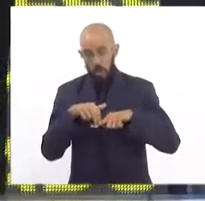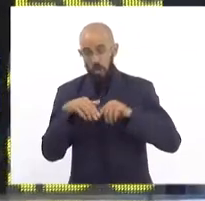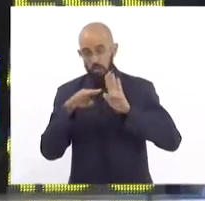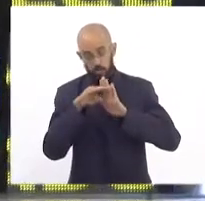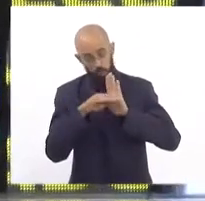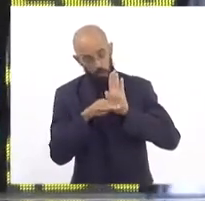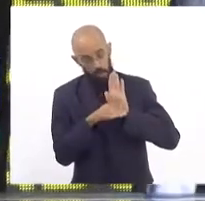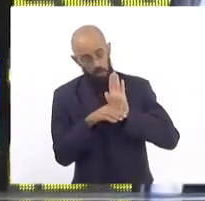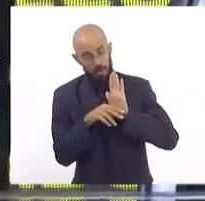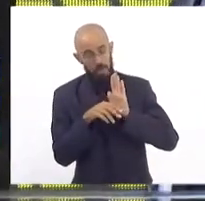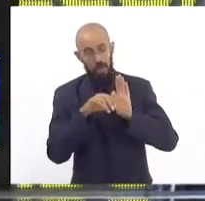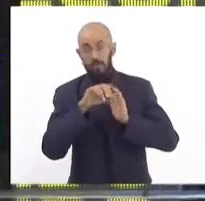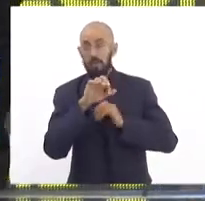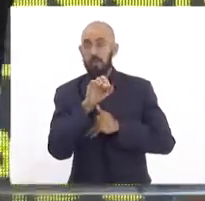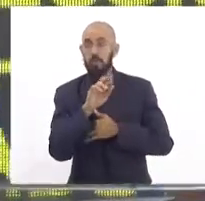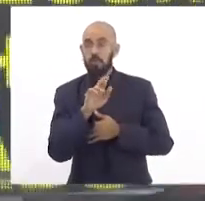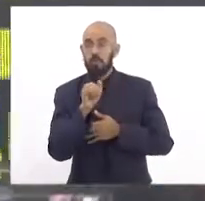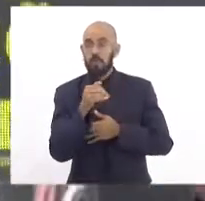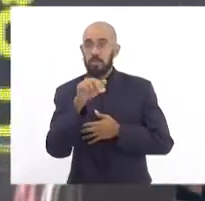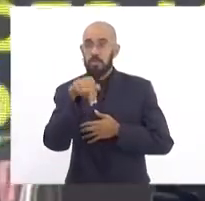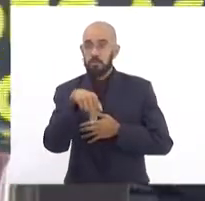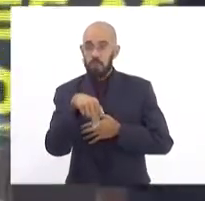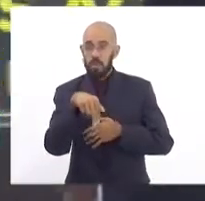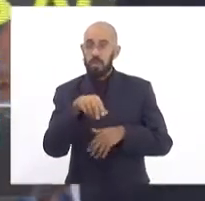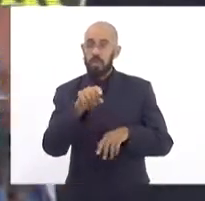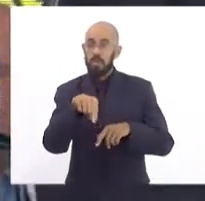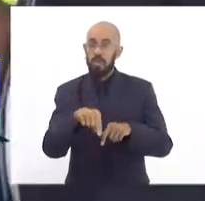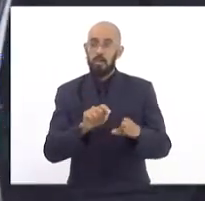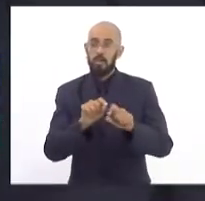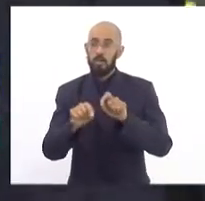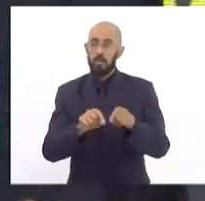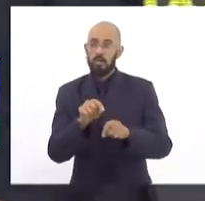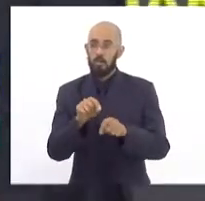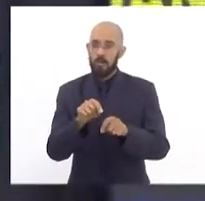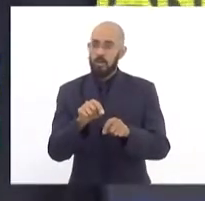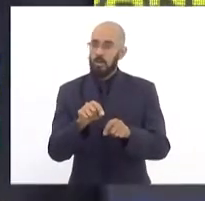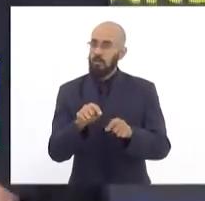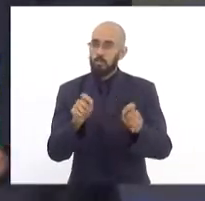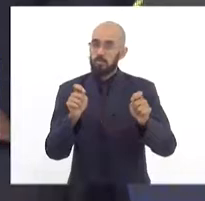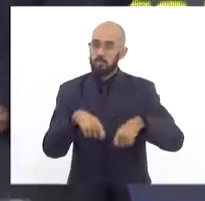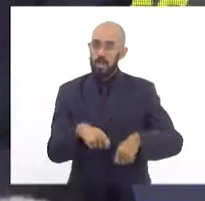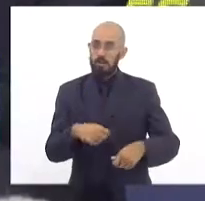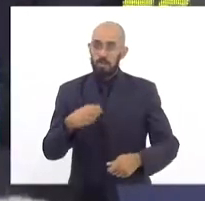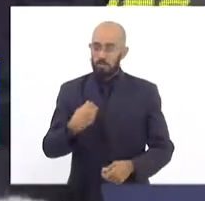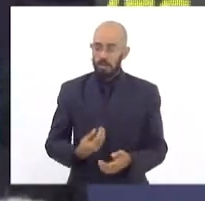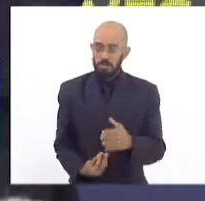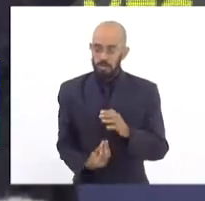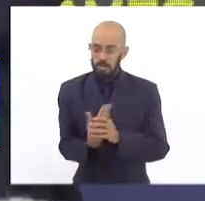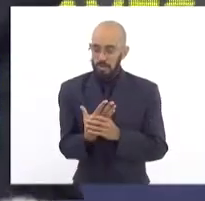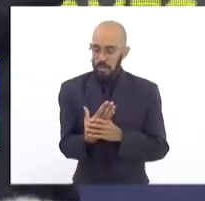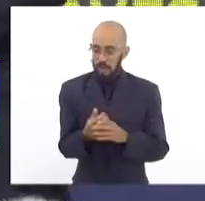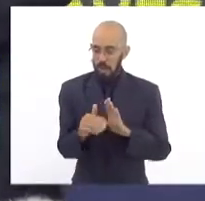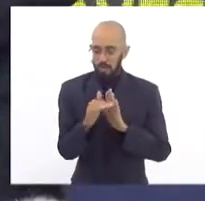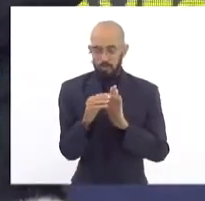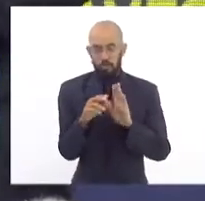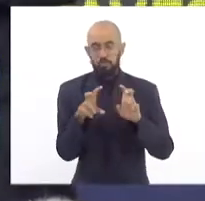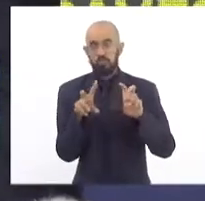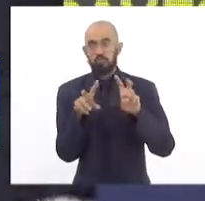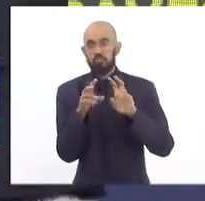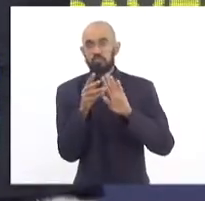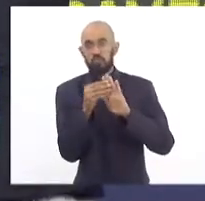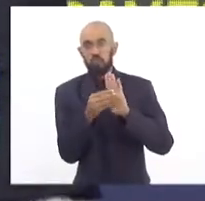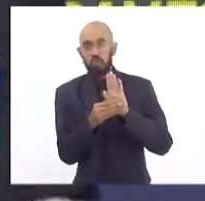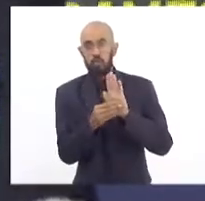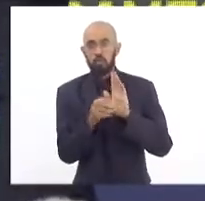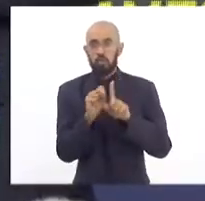Fijan, chamado Canteiro de Obras, e não existiria pauta social e econômica nesse Estado se